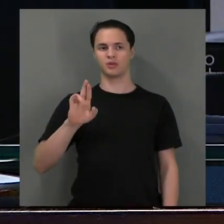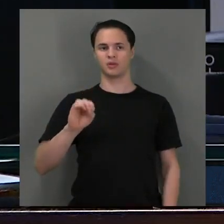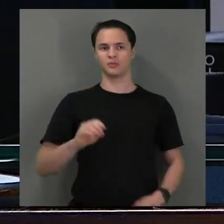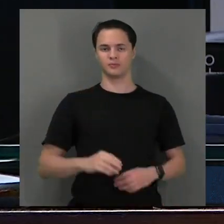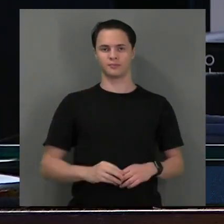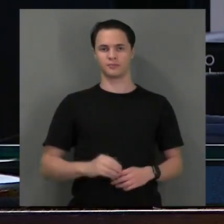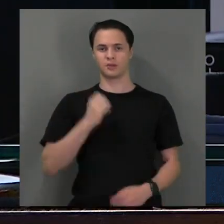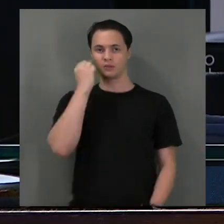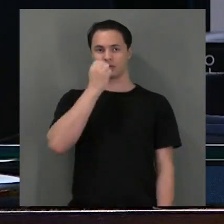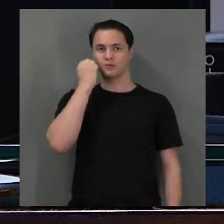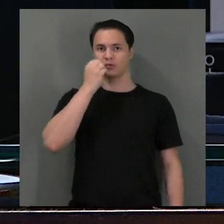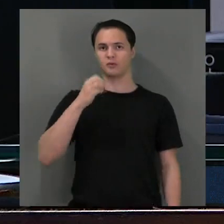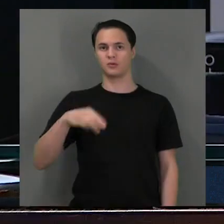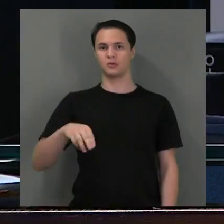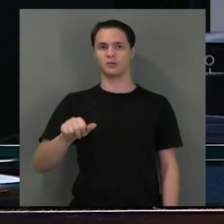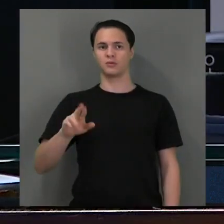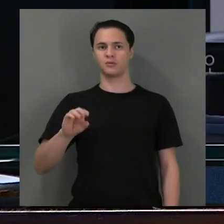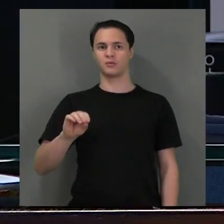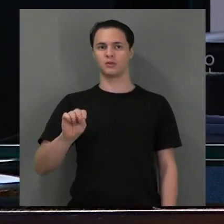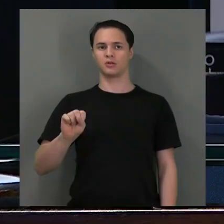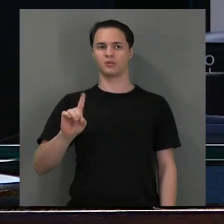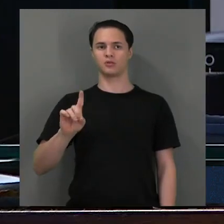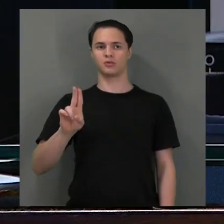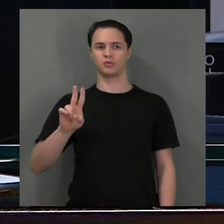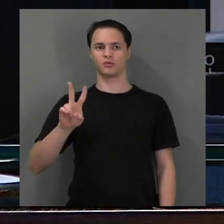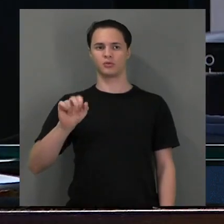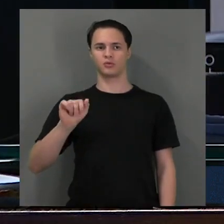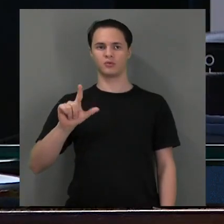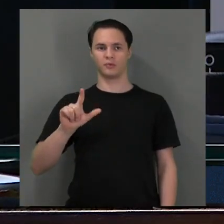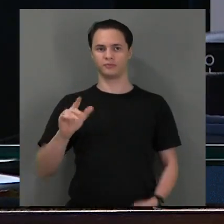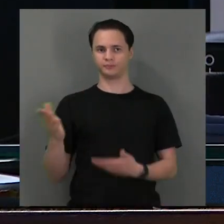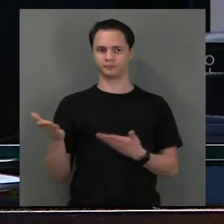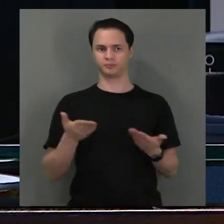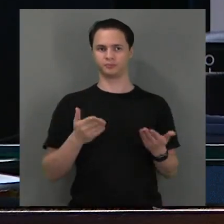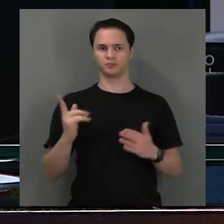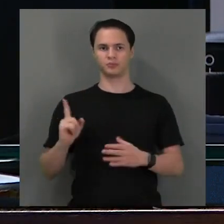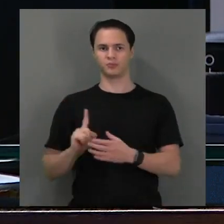senador Marcos Duval. Por gentileza, senador Marcos.